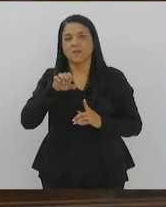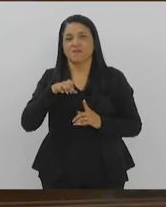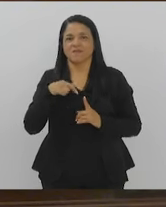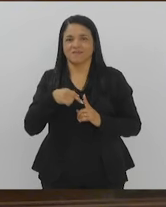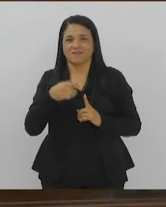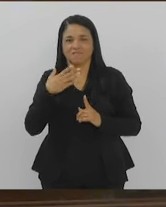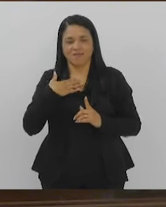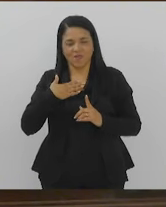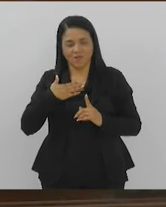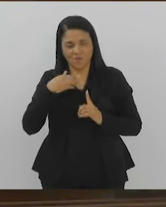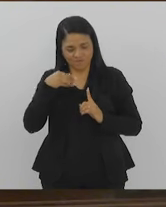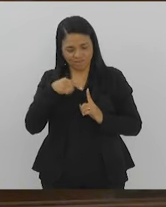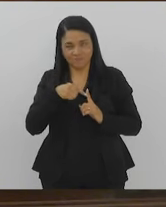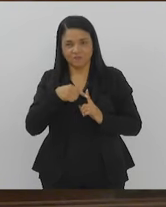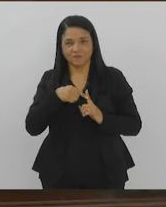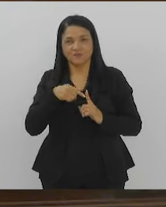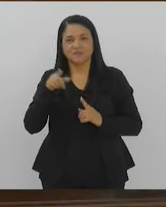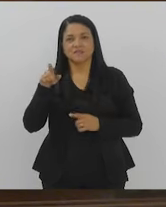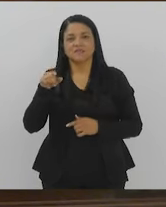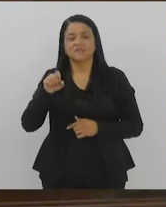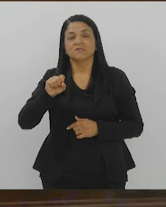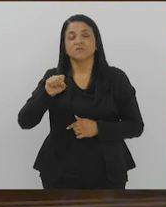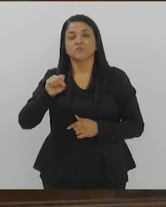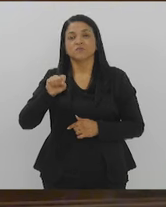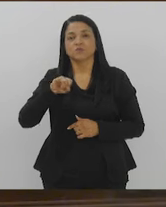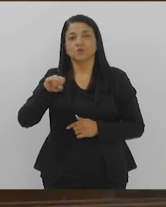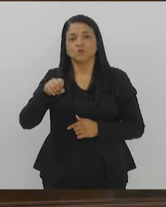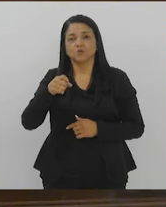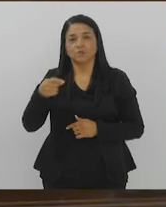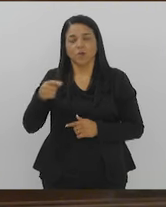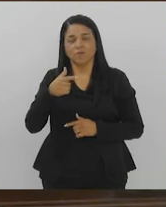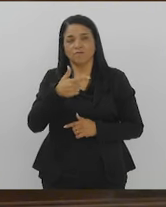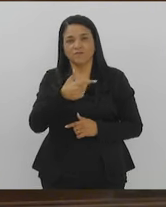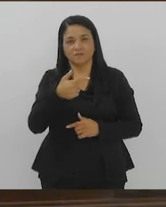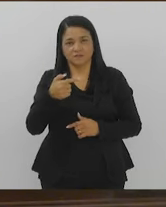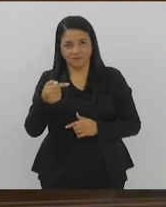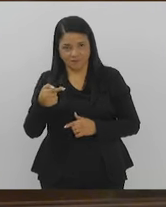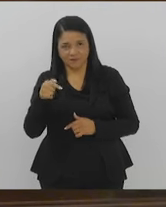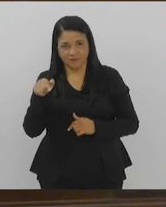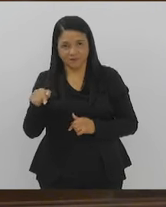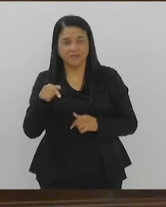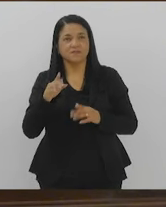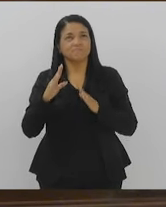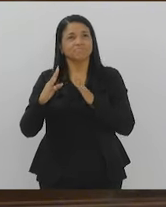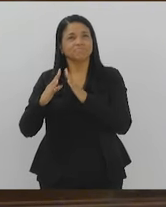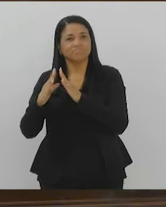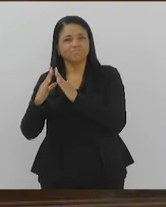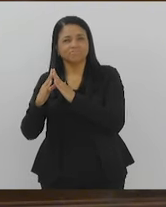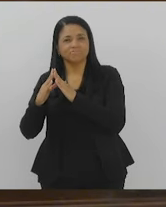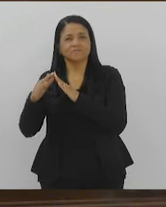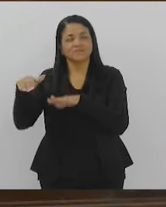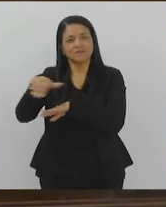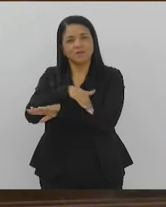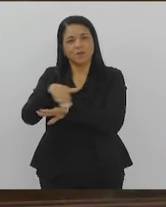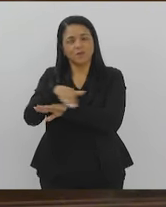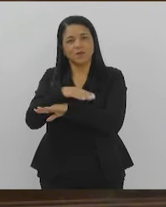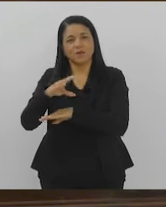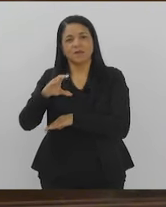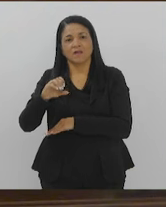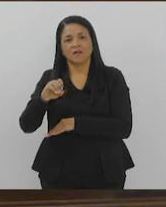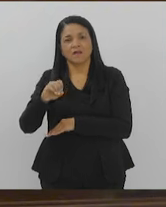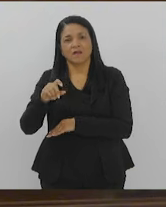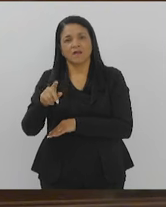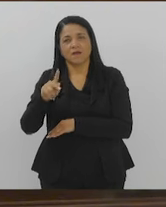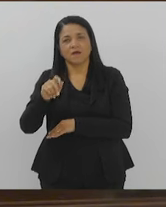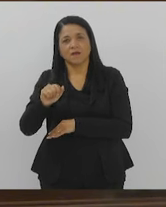em João Vicente VII, e depois no templo ali da Carolina Machado, onde